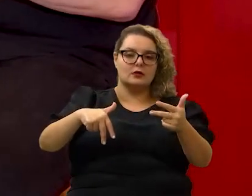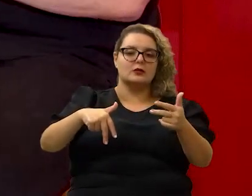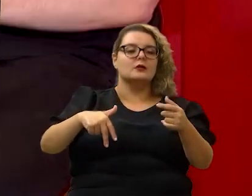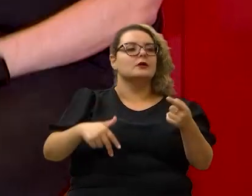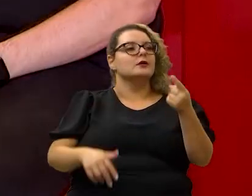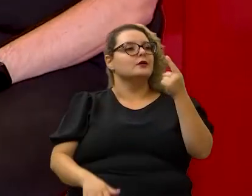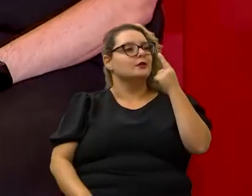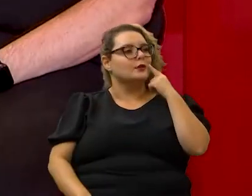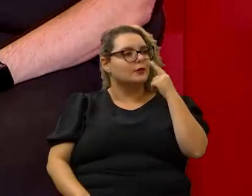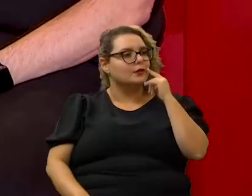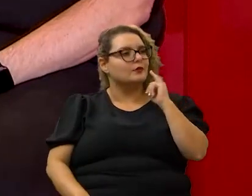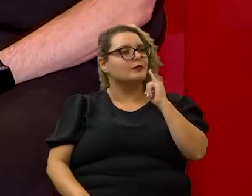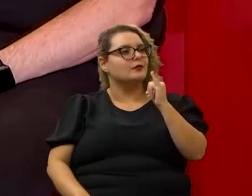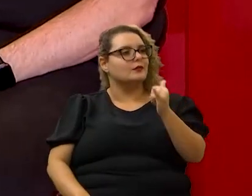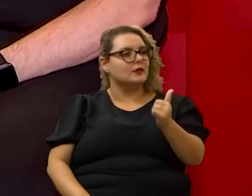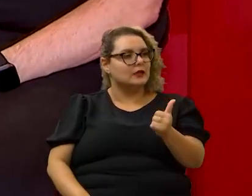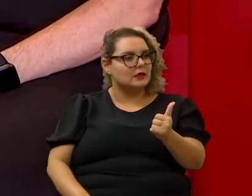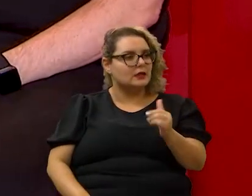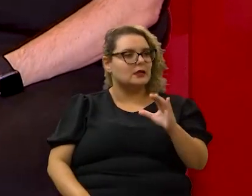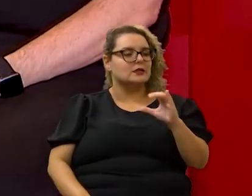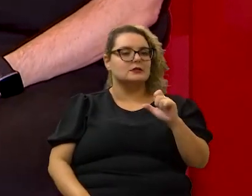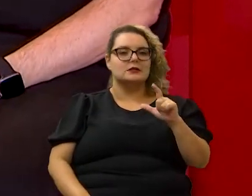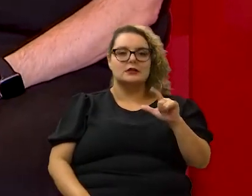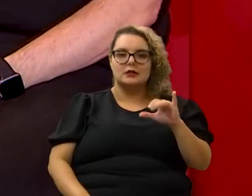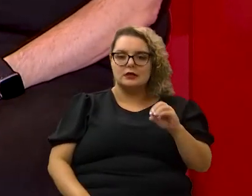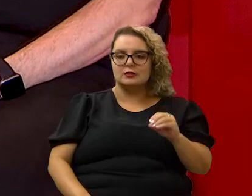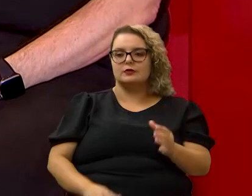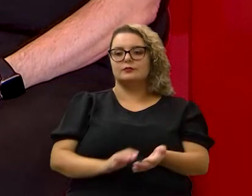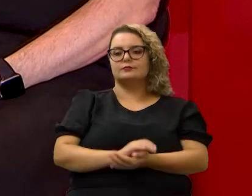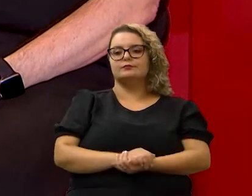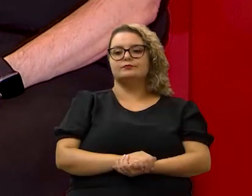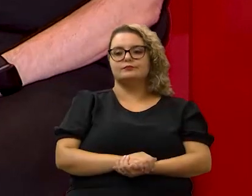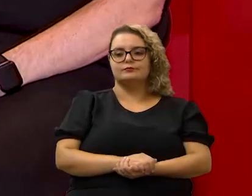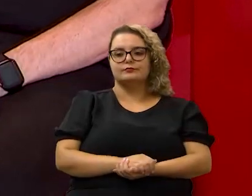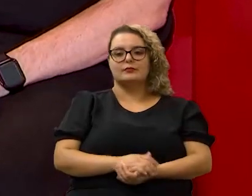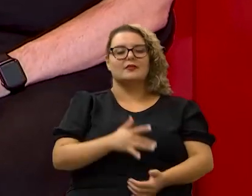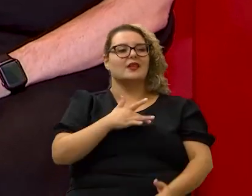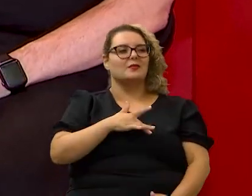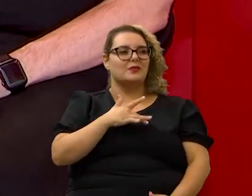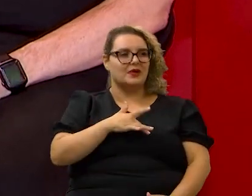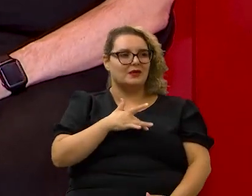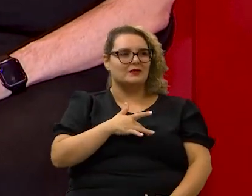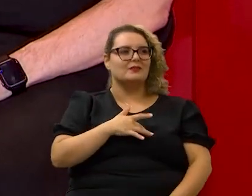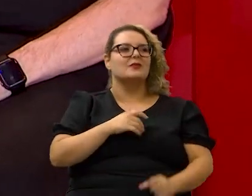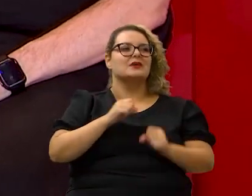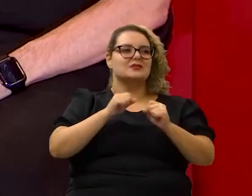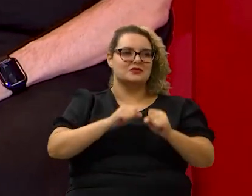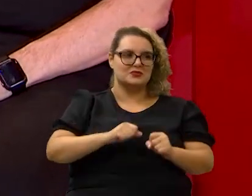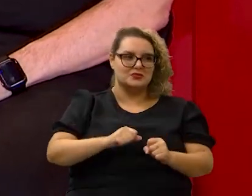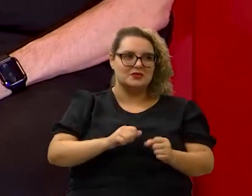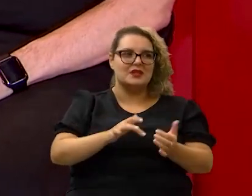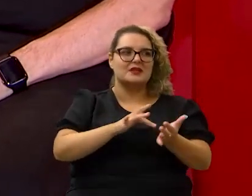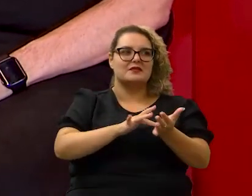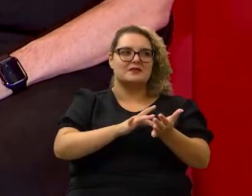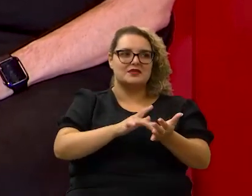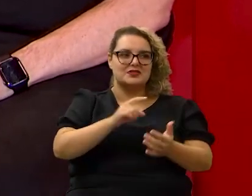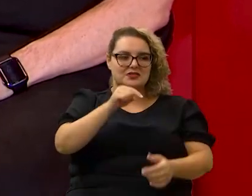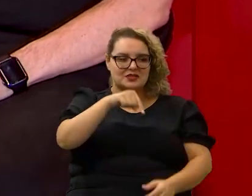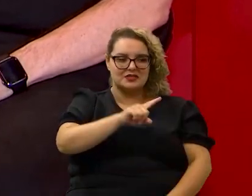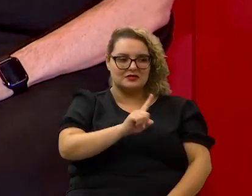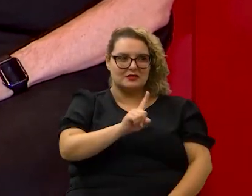E olha, eu vou falar um negócio para você, Célio. É uma pena, mas dá para enganar, né, cara? Sim, dá. Uma